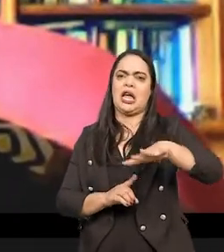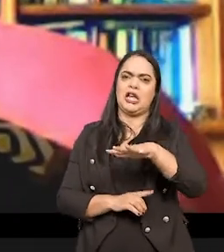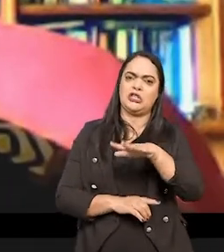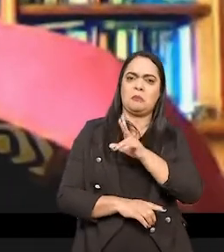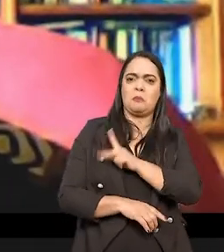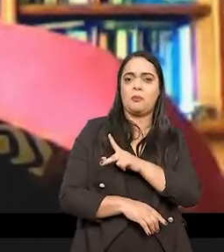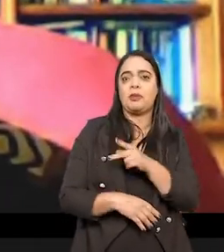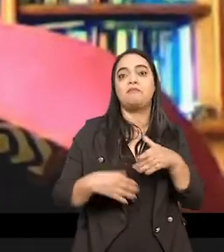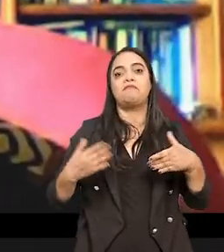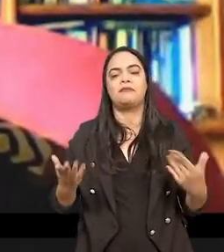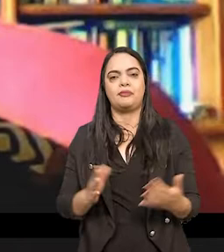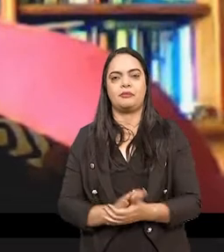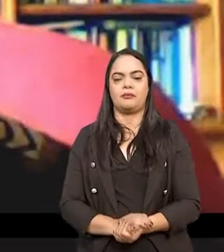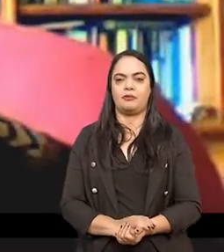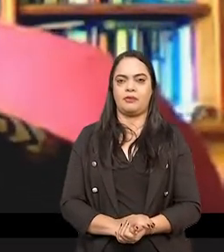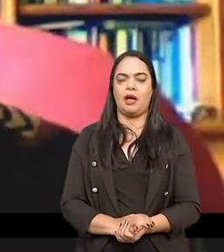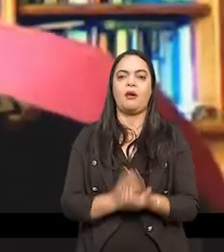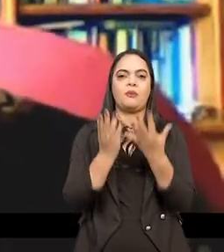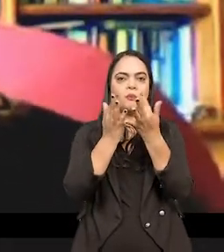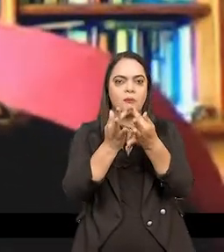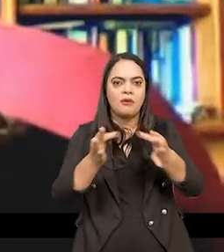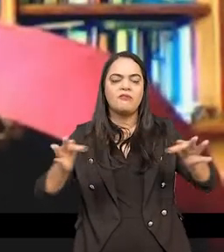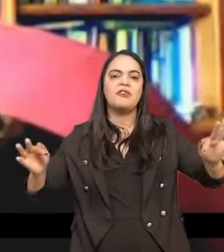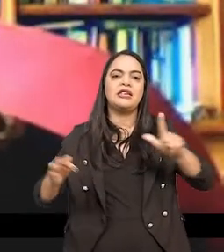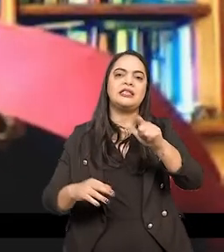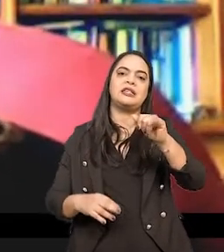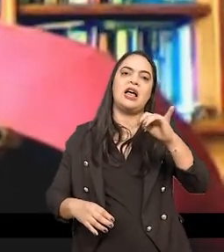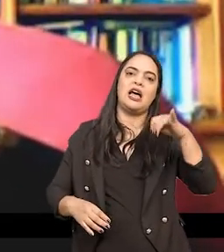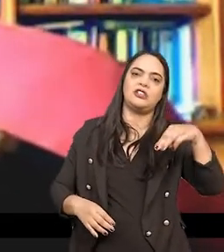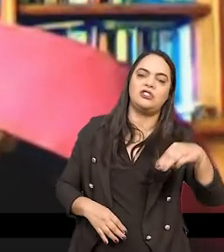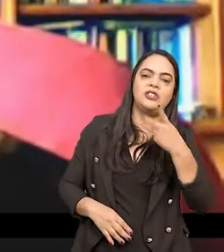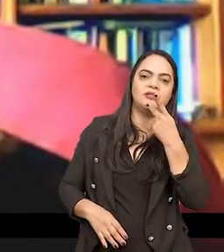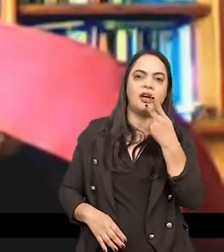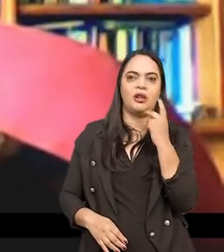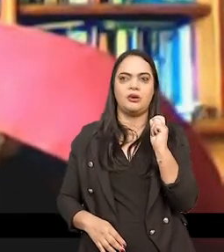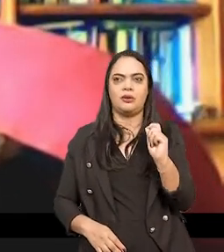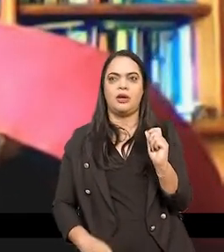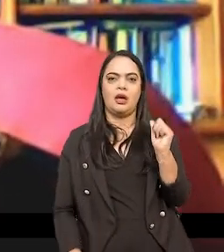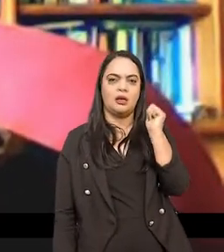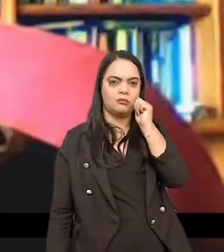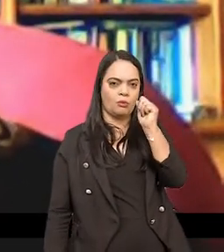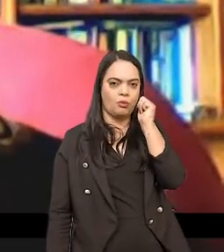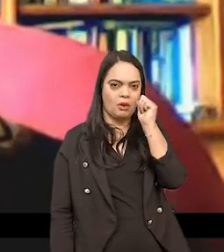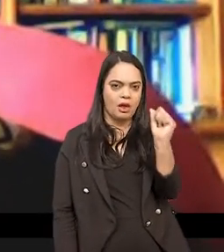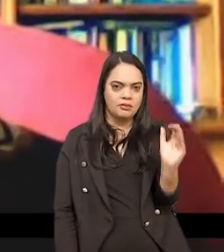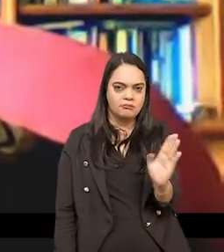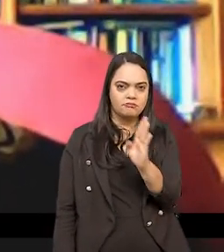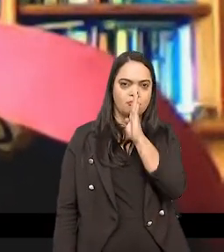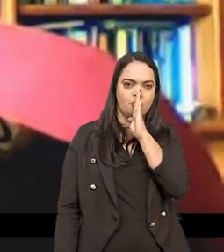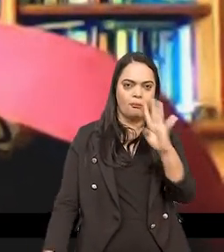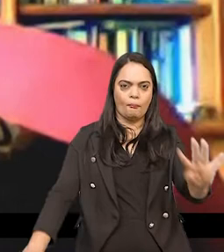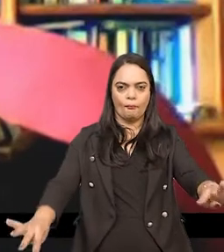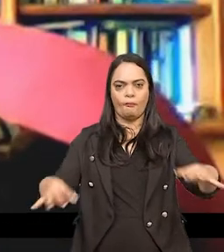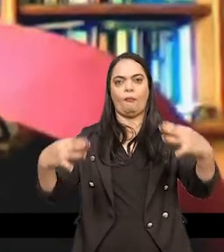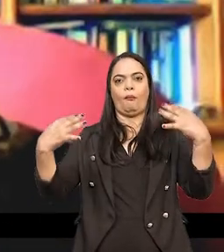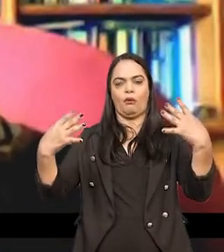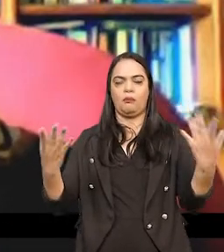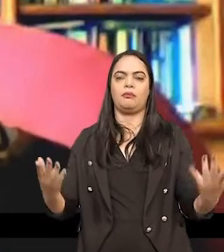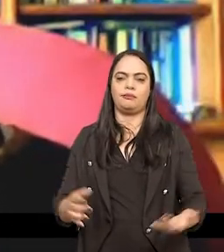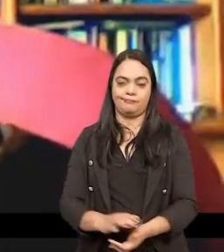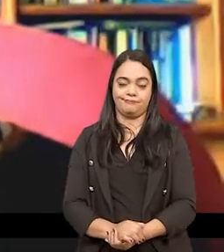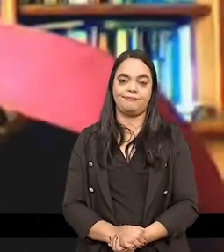portanto, diz uma frase em latim: em público as mulheres calam-se. E deputados